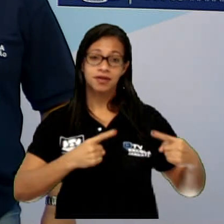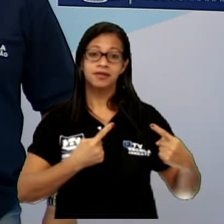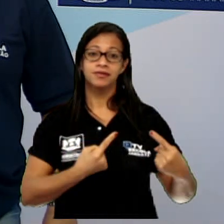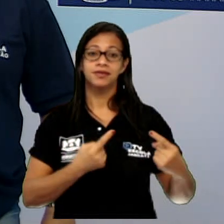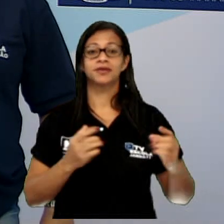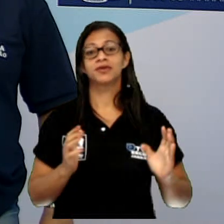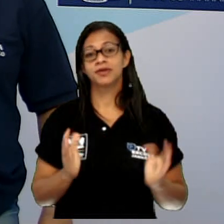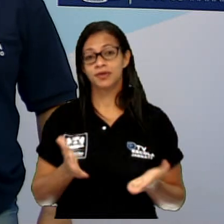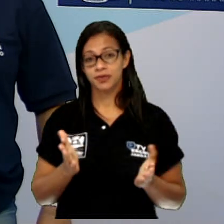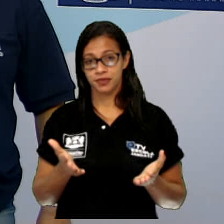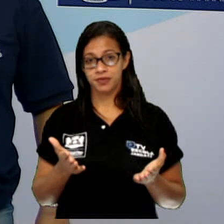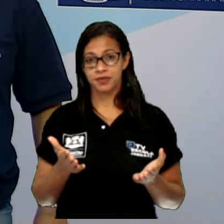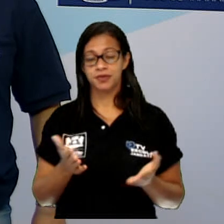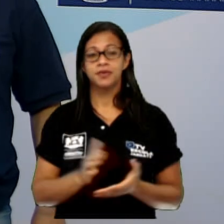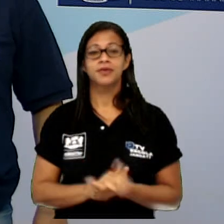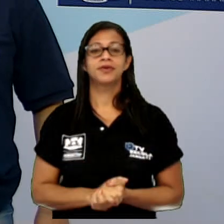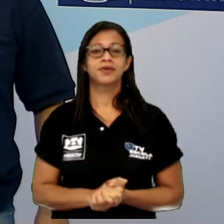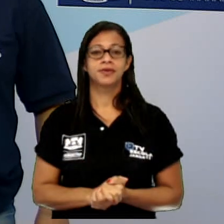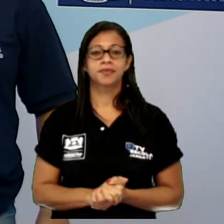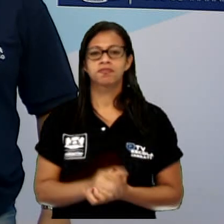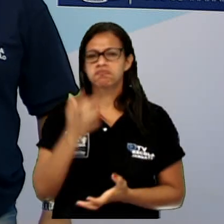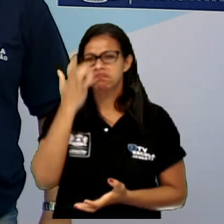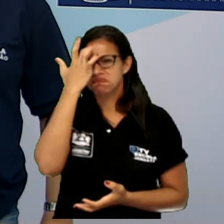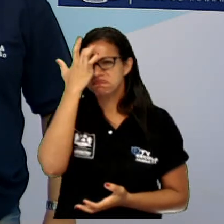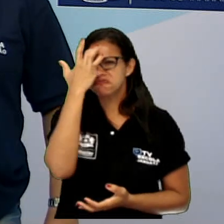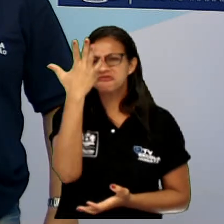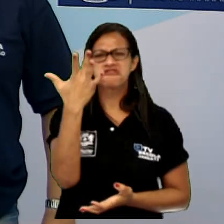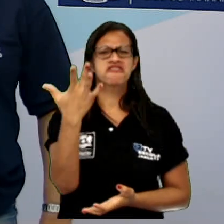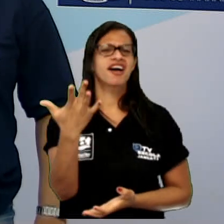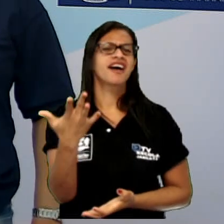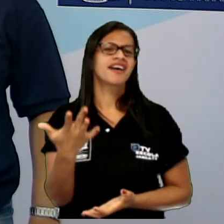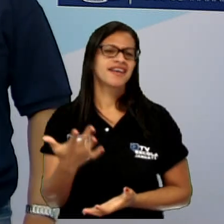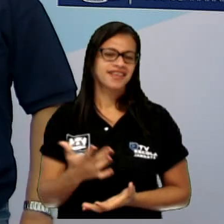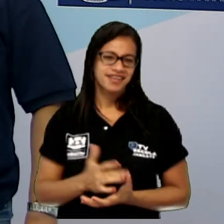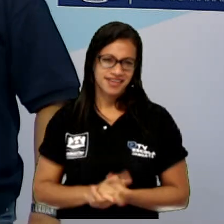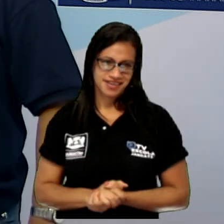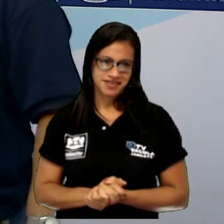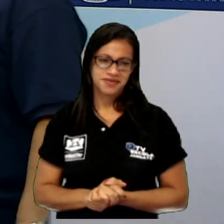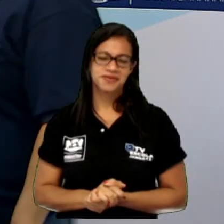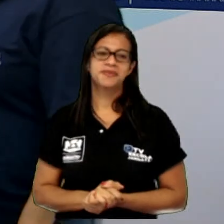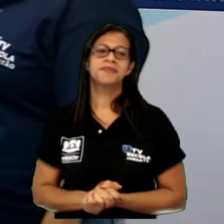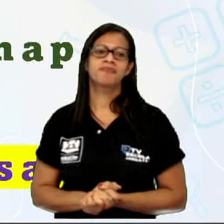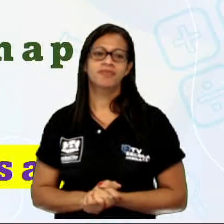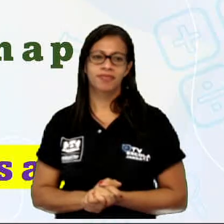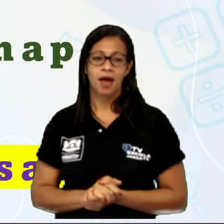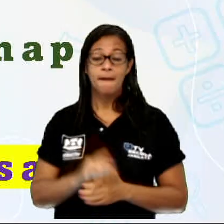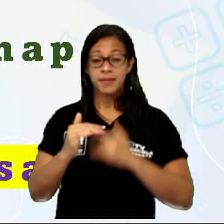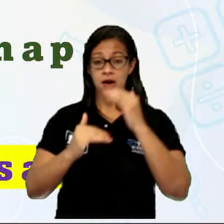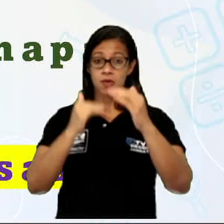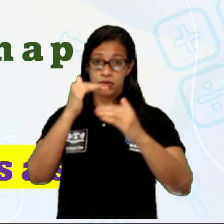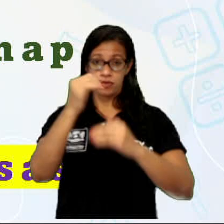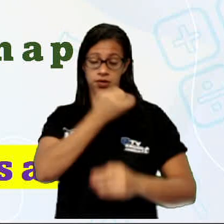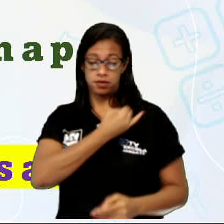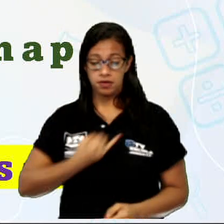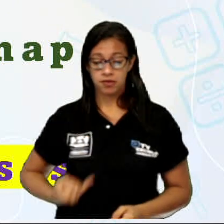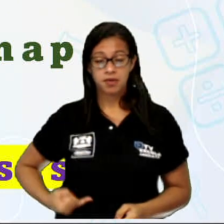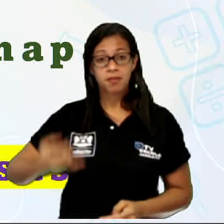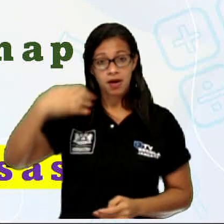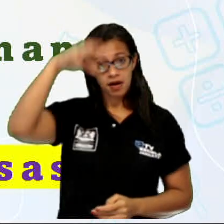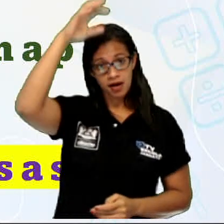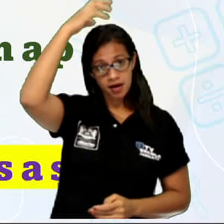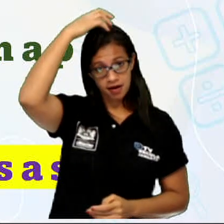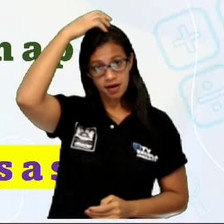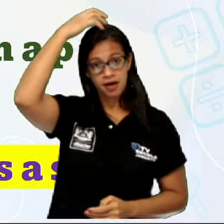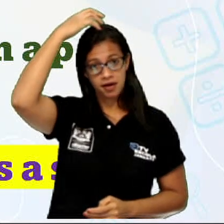passando para vocês, super fácil, né? Para construir seu império, Napoleão Bonaparte, né, conquistou